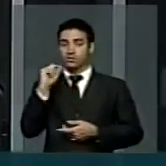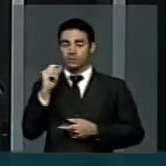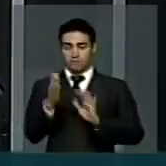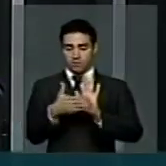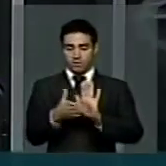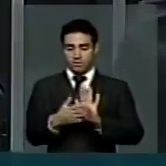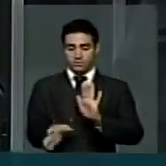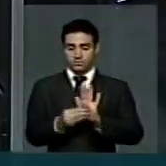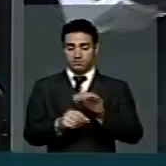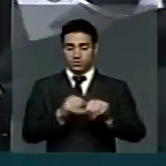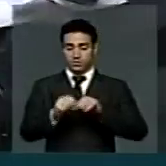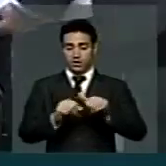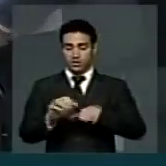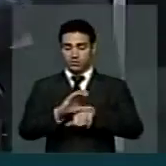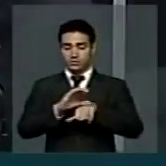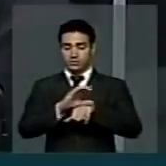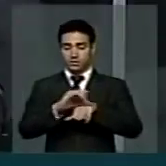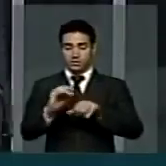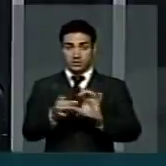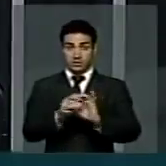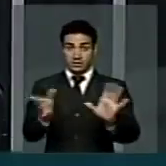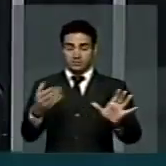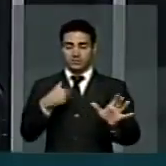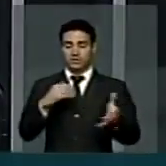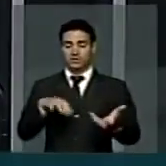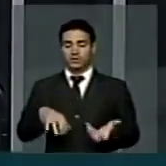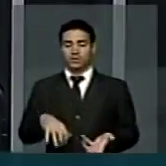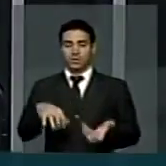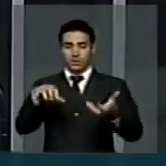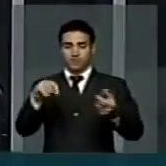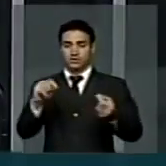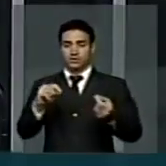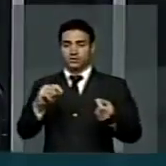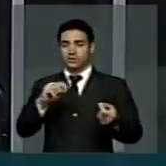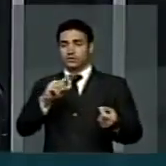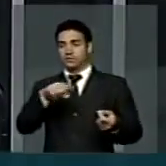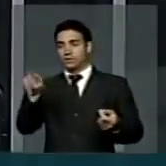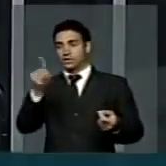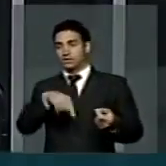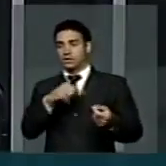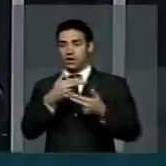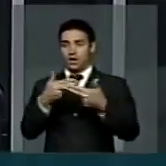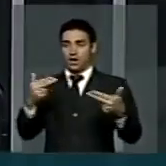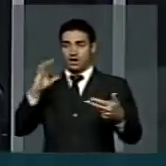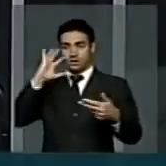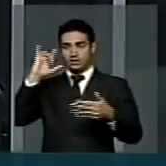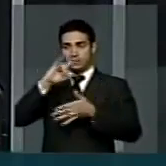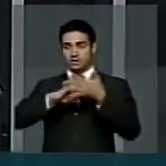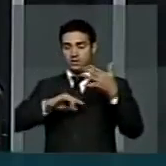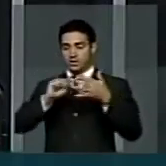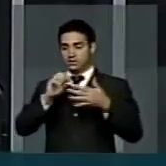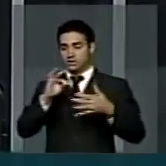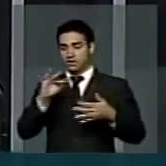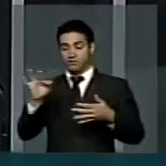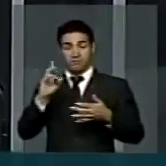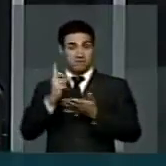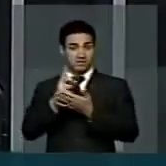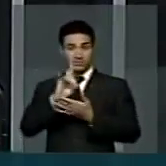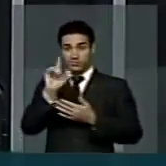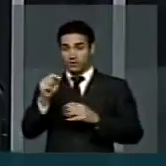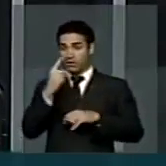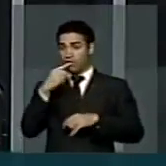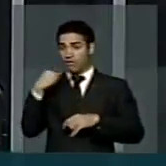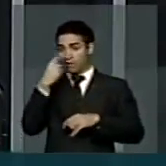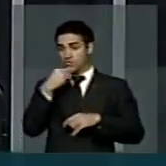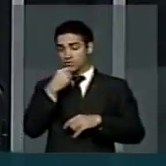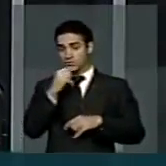de emenda à Constituição que autoriza o Congresso a derrubar atos do STF. No mesmo dia, horas mais tarde, o